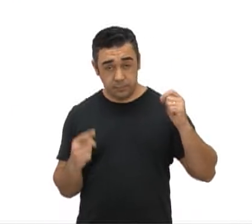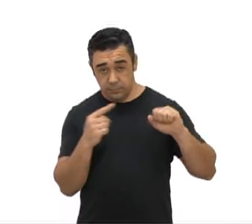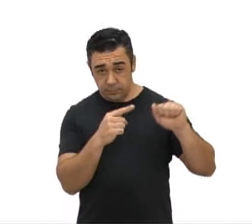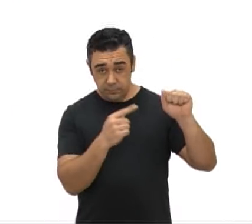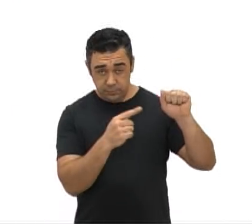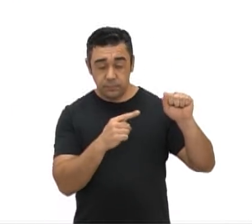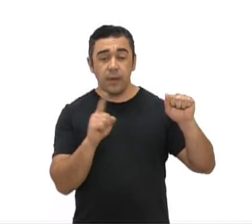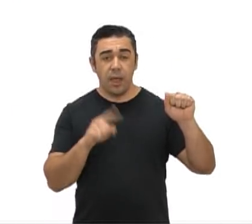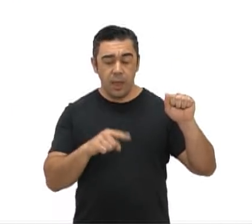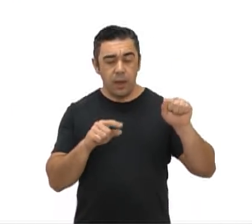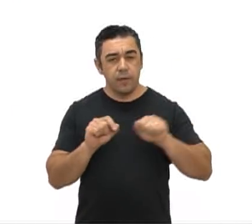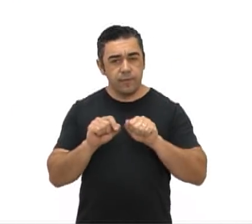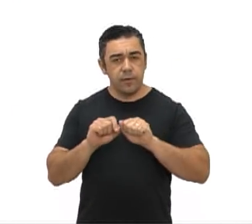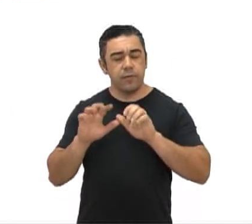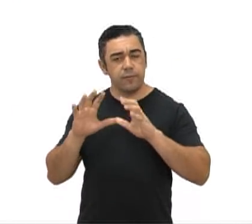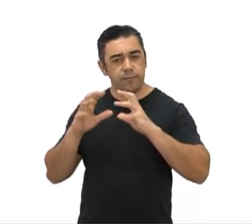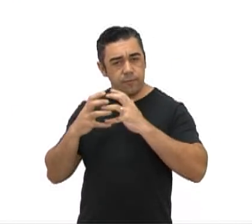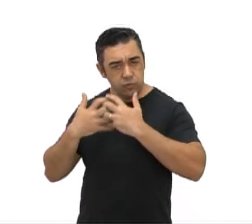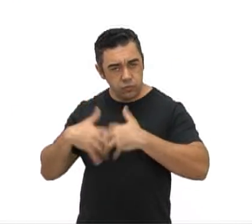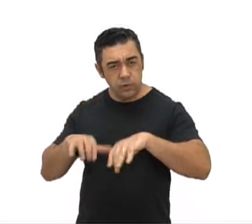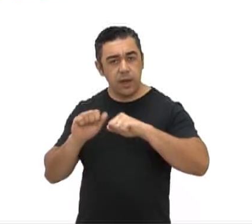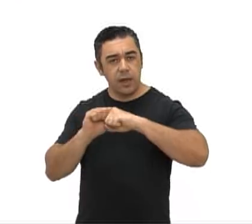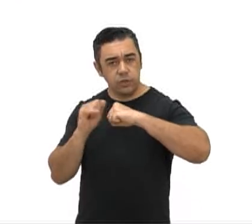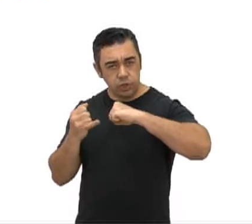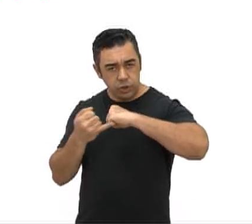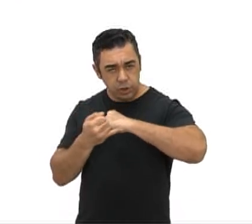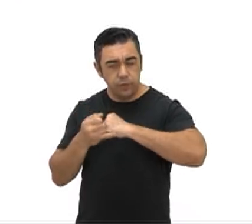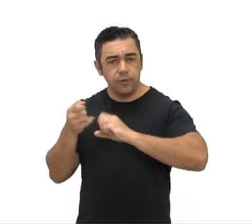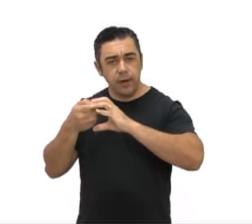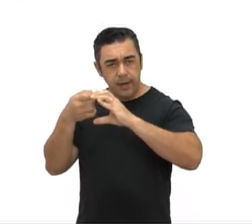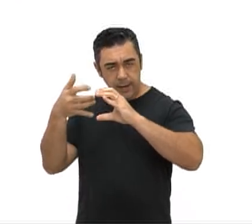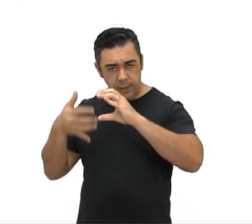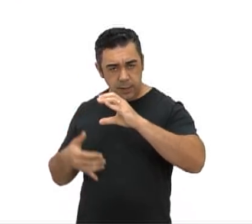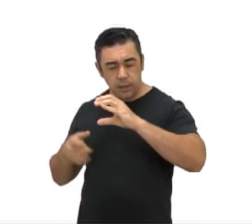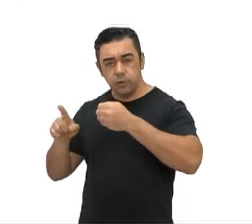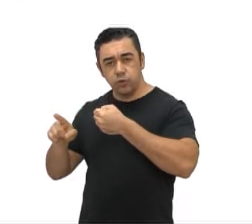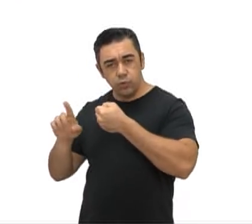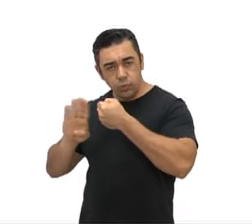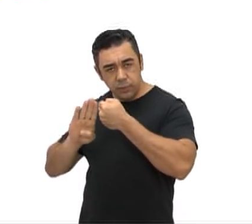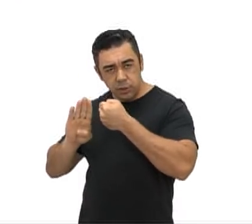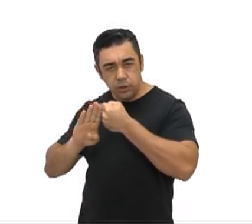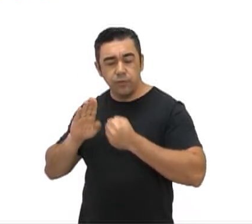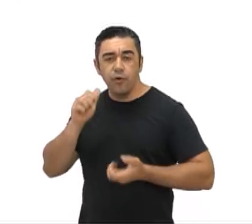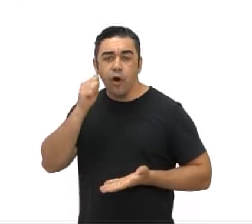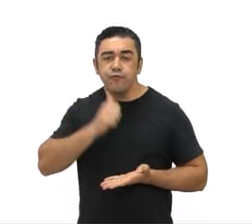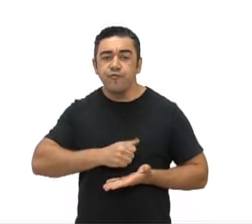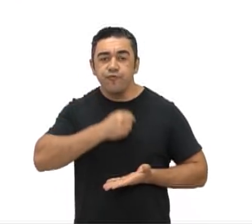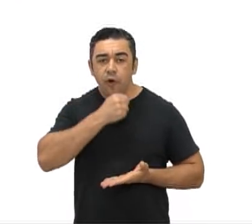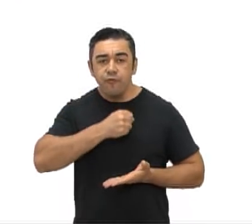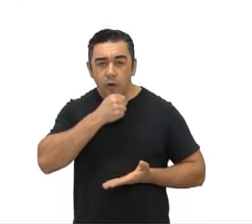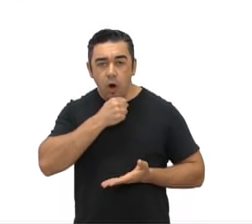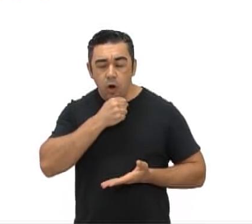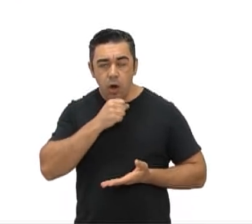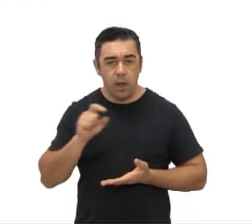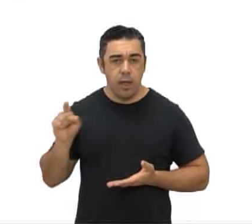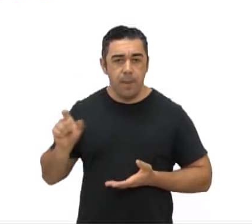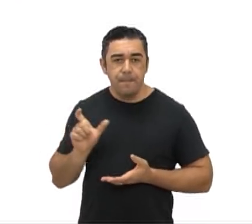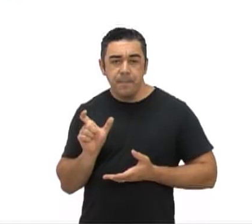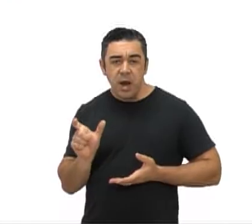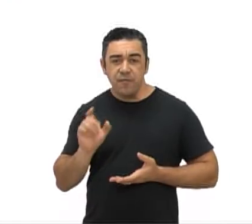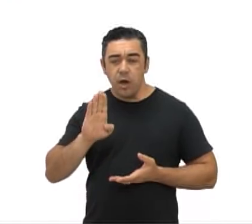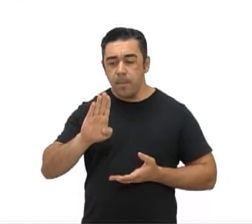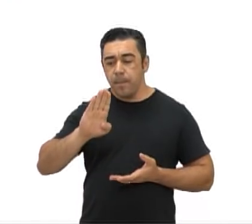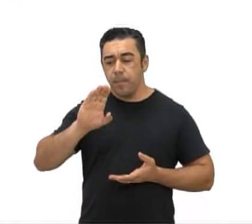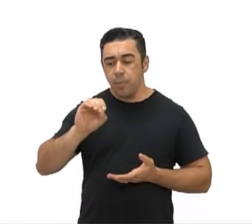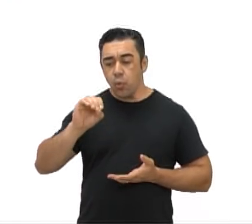que cumpre a função de adjetivo que caracteriza o substantivo avó. Né? Então, a palavra boa que a gente está analisando,